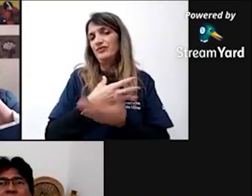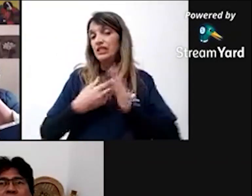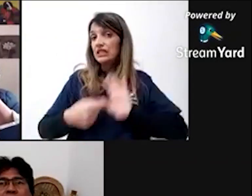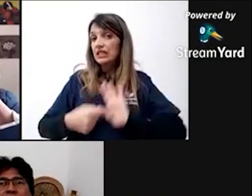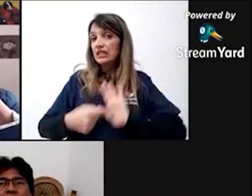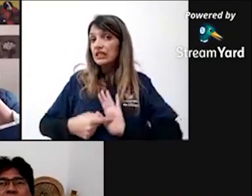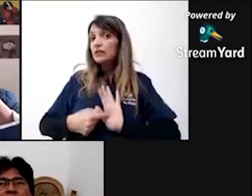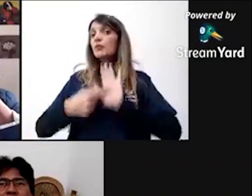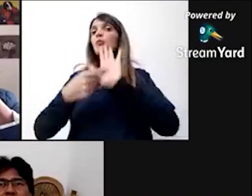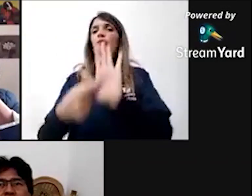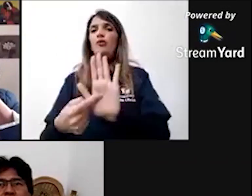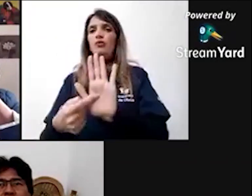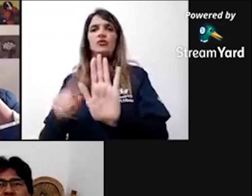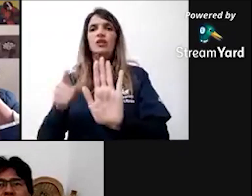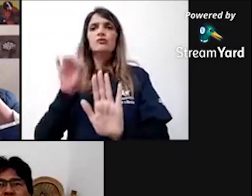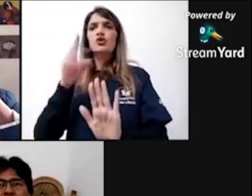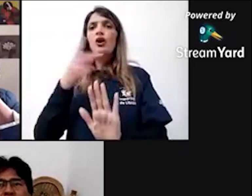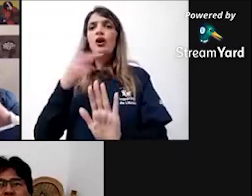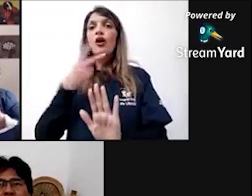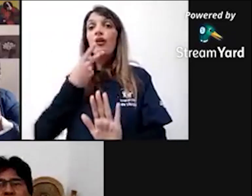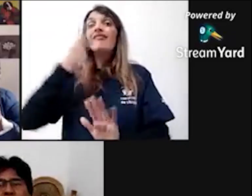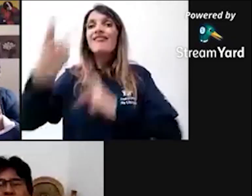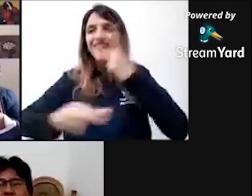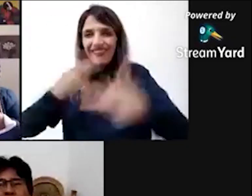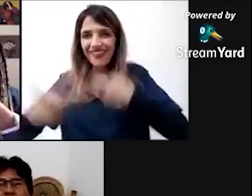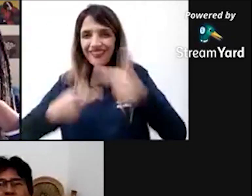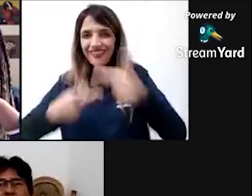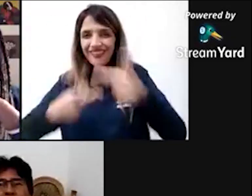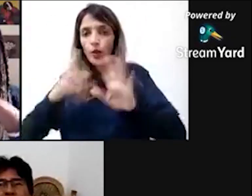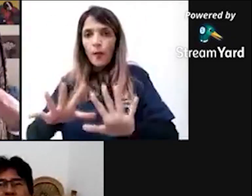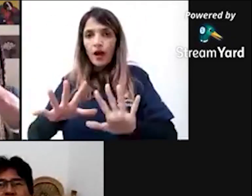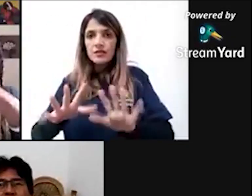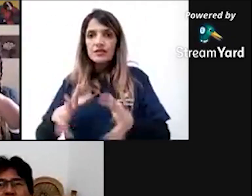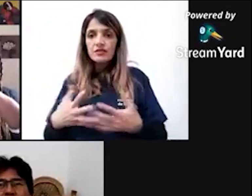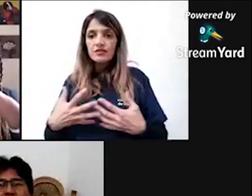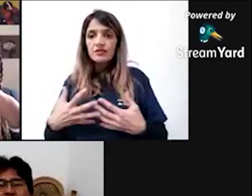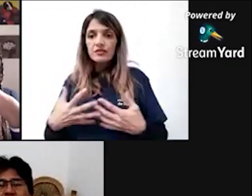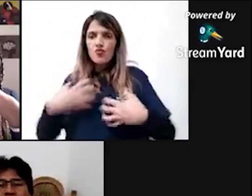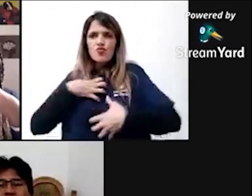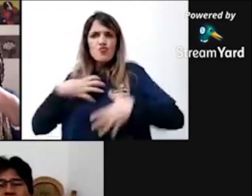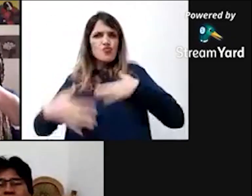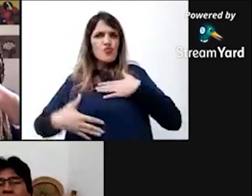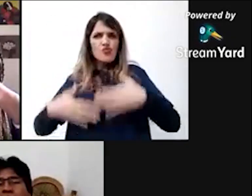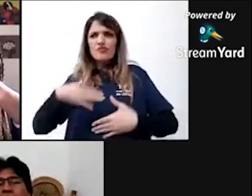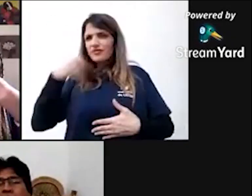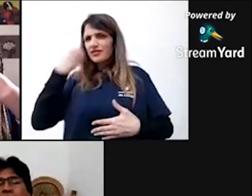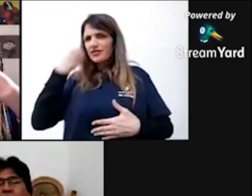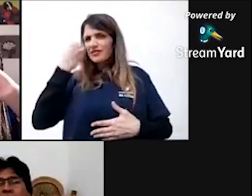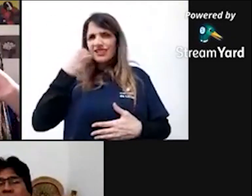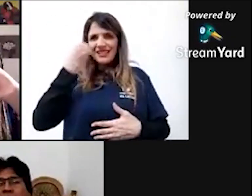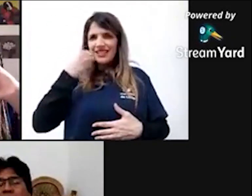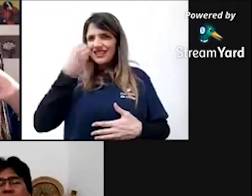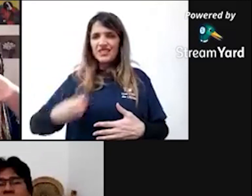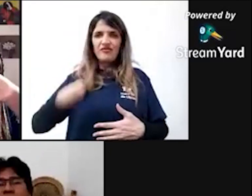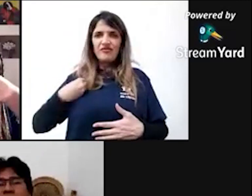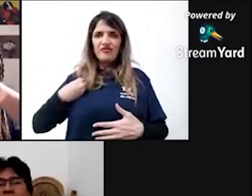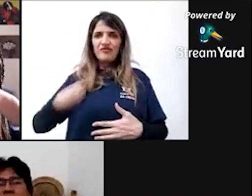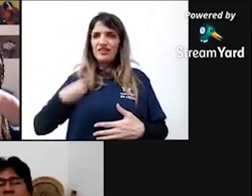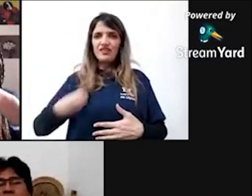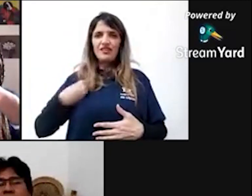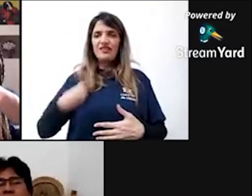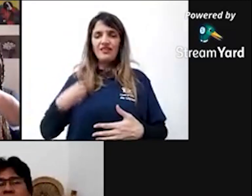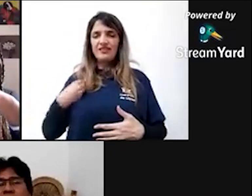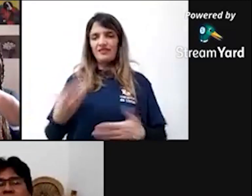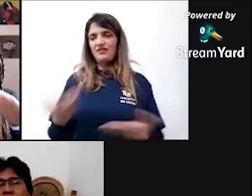apenas verbalmente, mas fluindo também como corpo, como experiência, como vida, como existência.